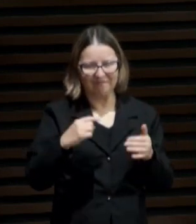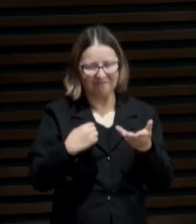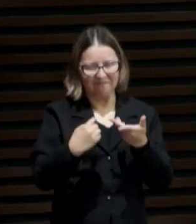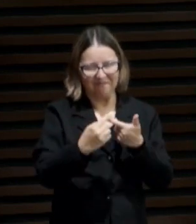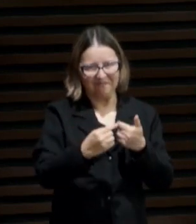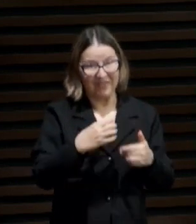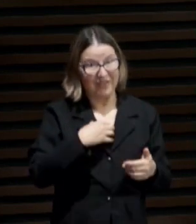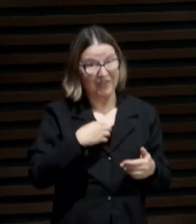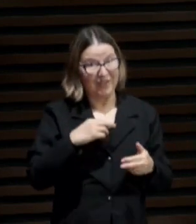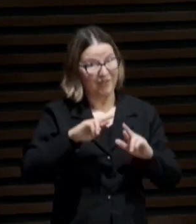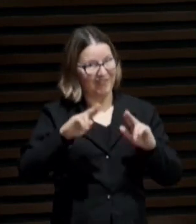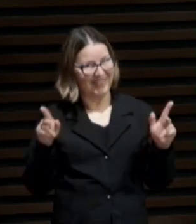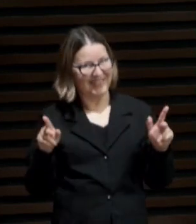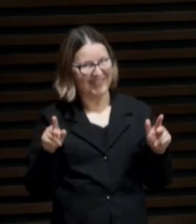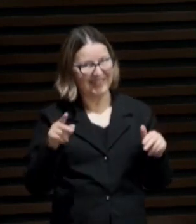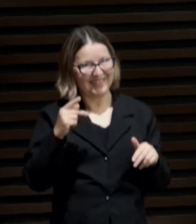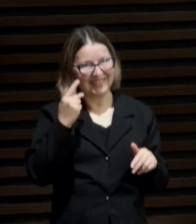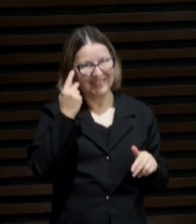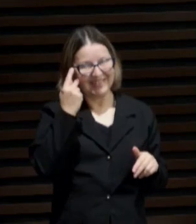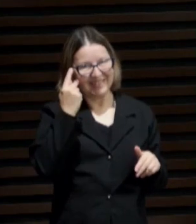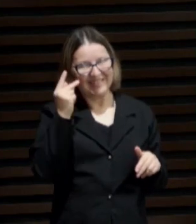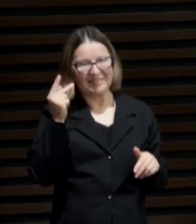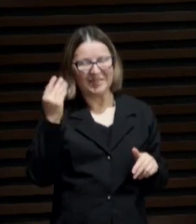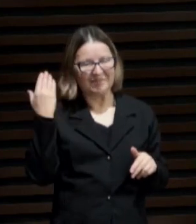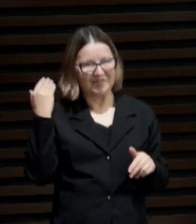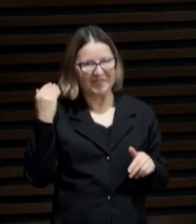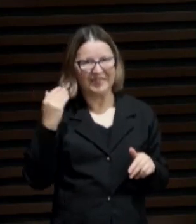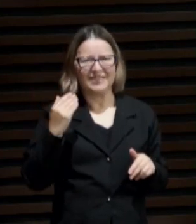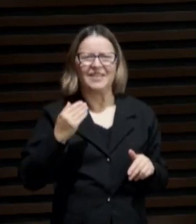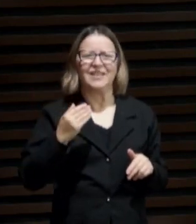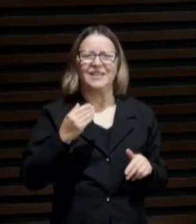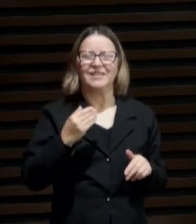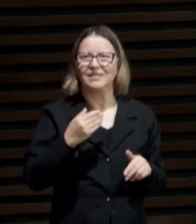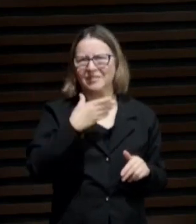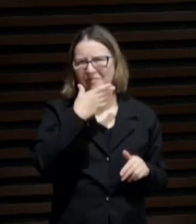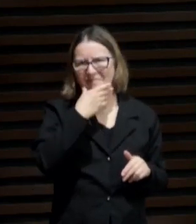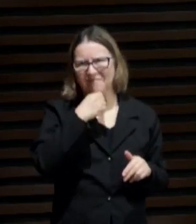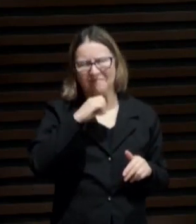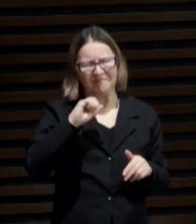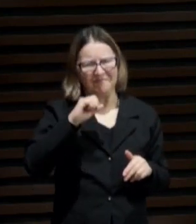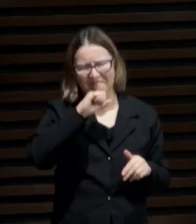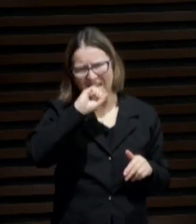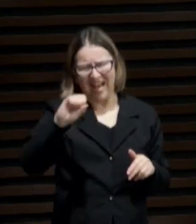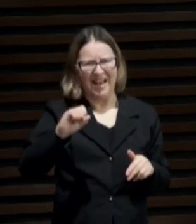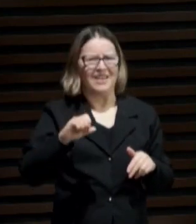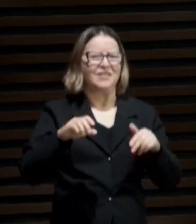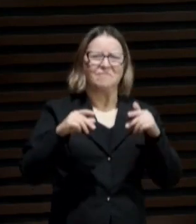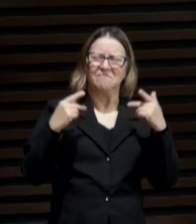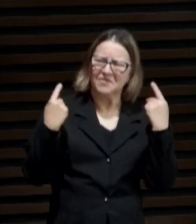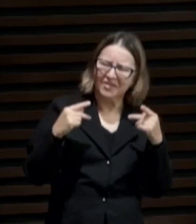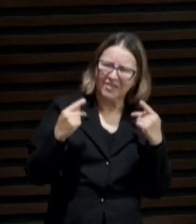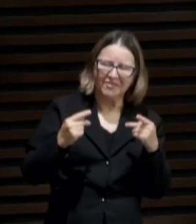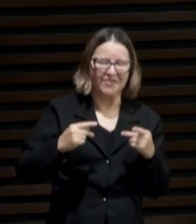muitas maneiras aos pais pelos profetas, nesses últimos dias nos falou pelo Filho, a quem